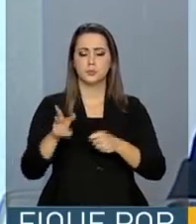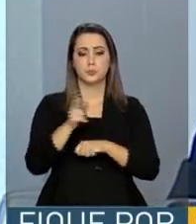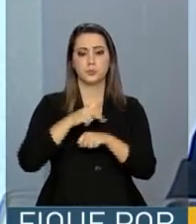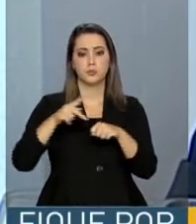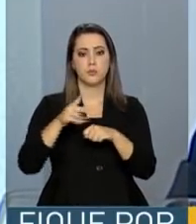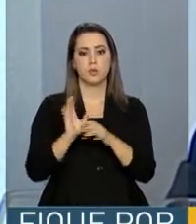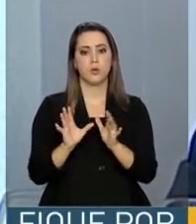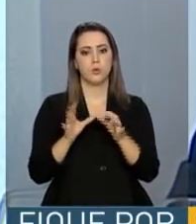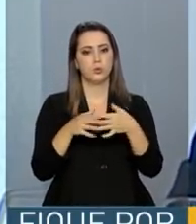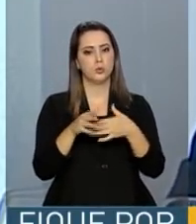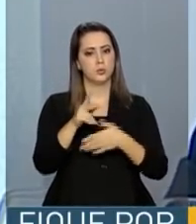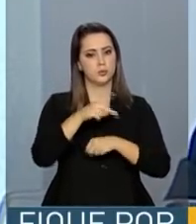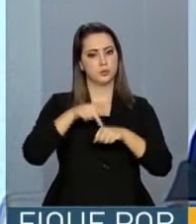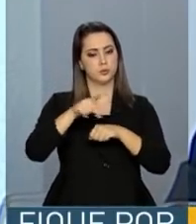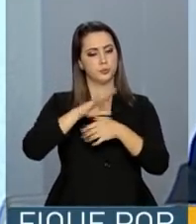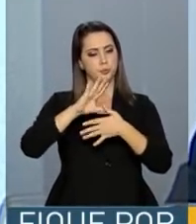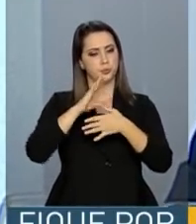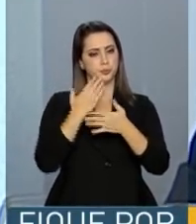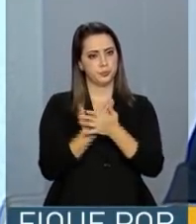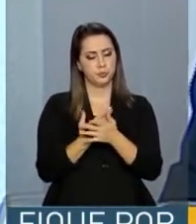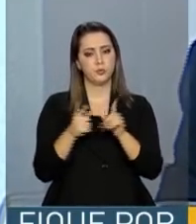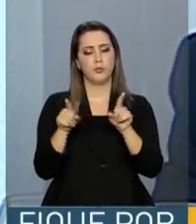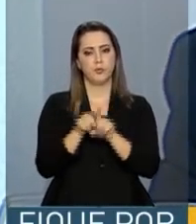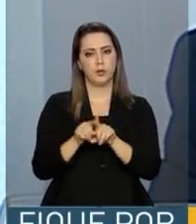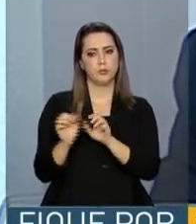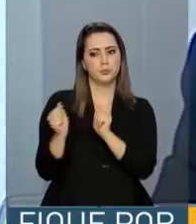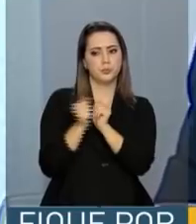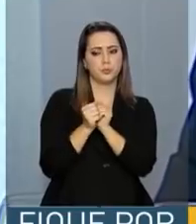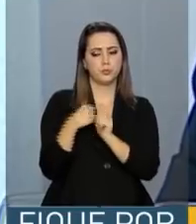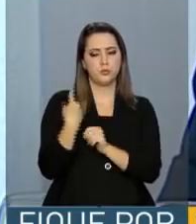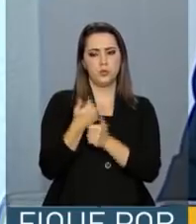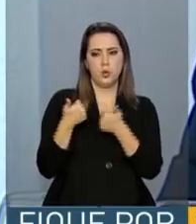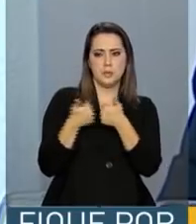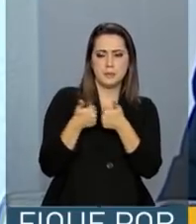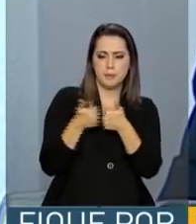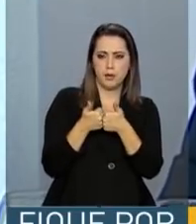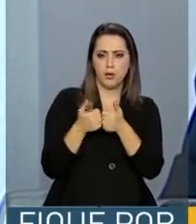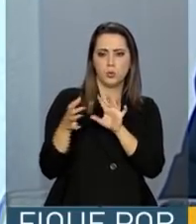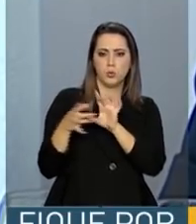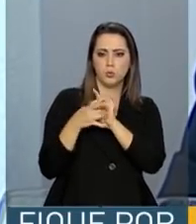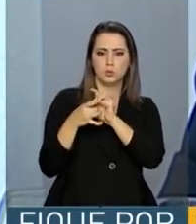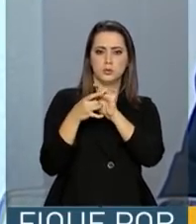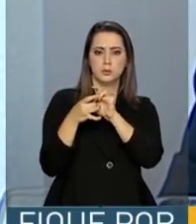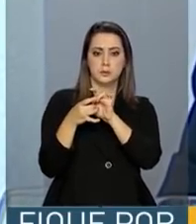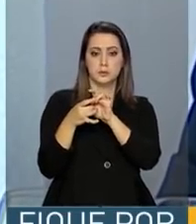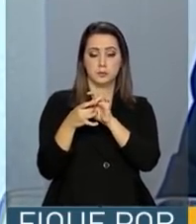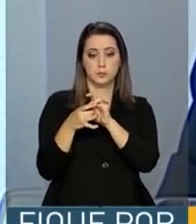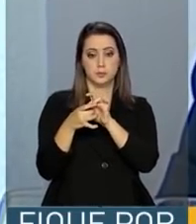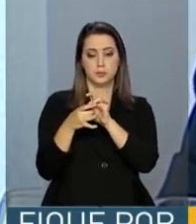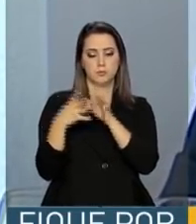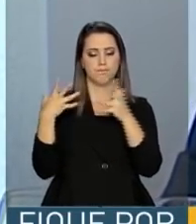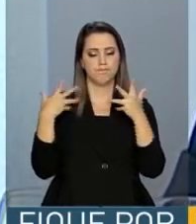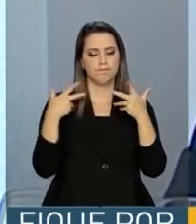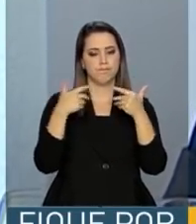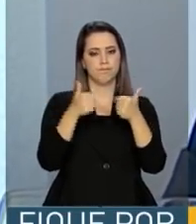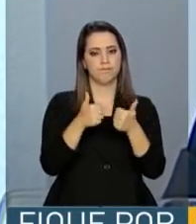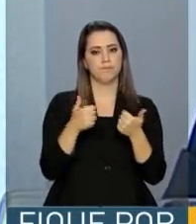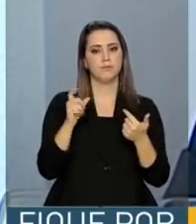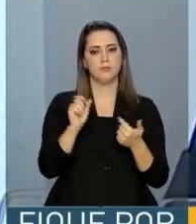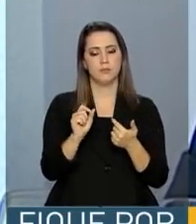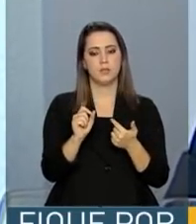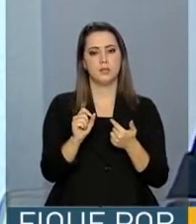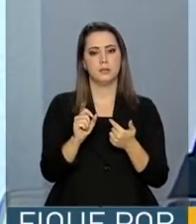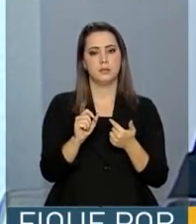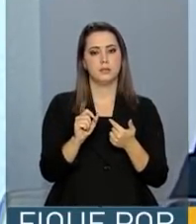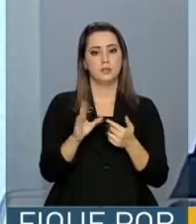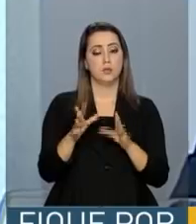do mercosul e países associados aproximamos fizeram viramos aliança extraordinária com